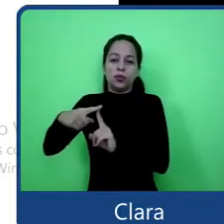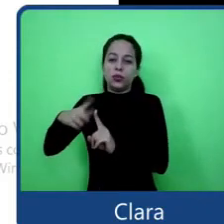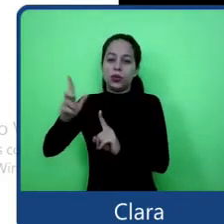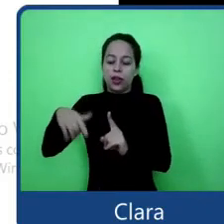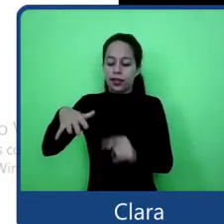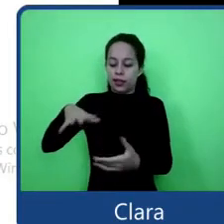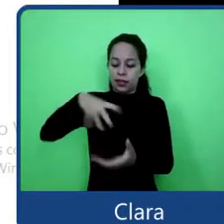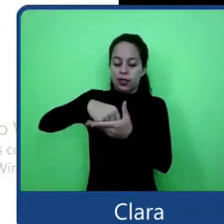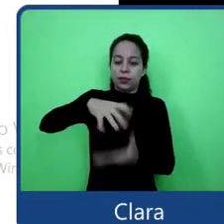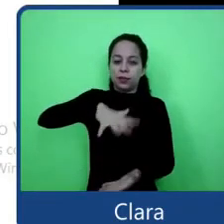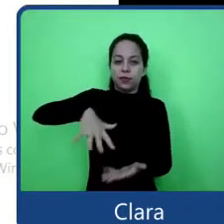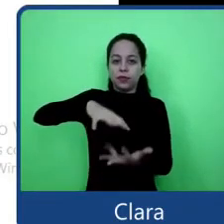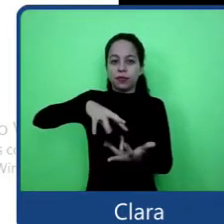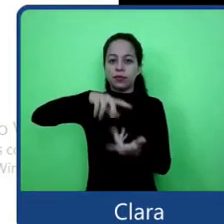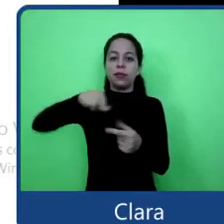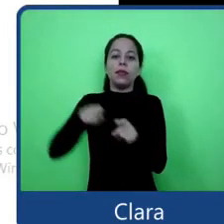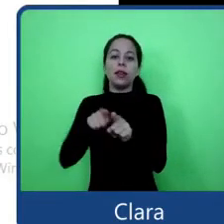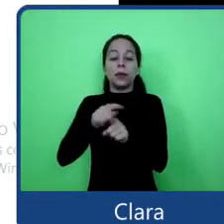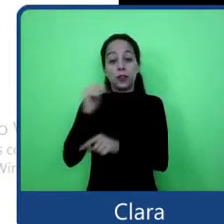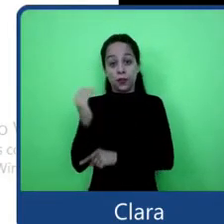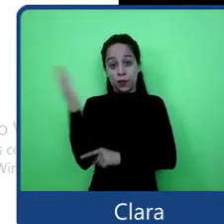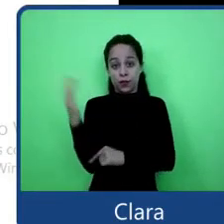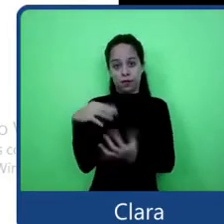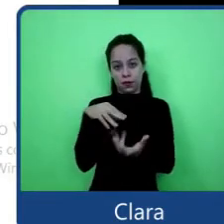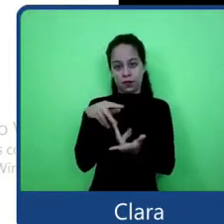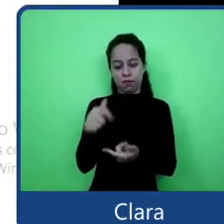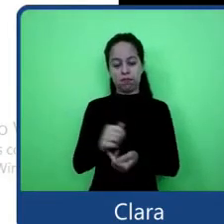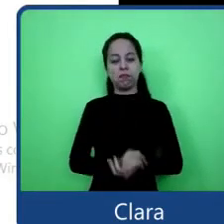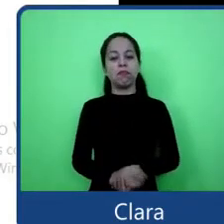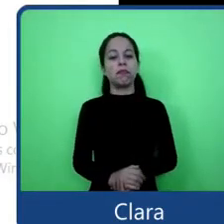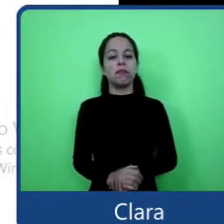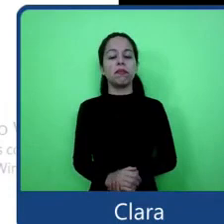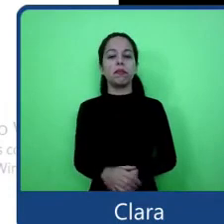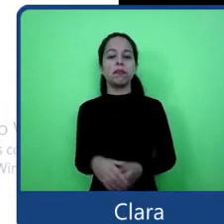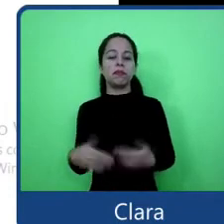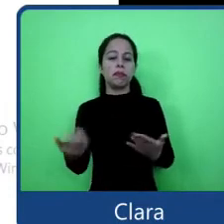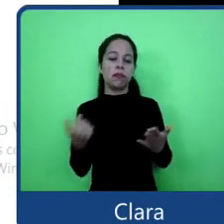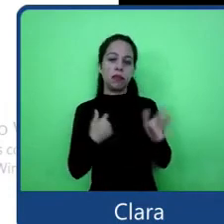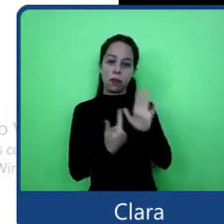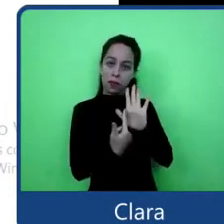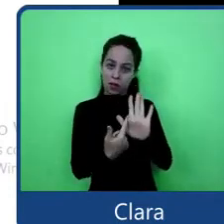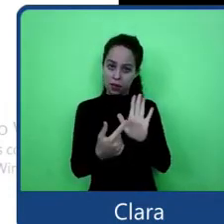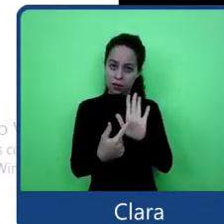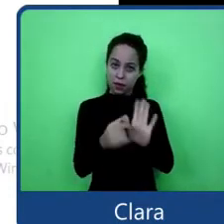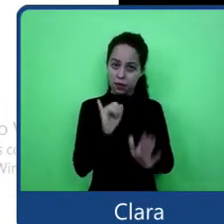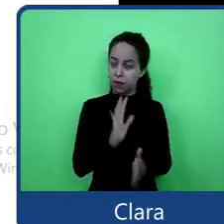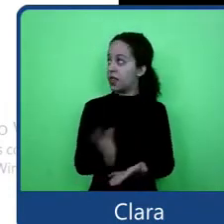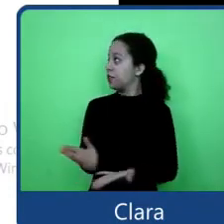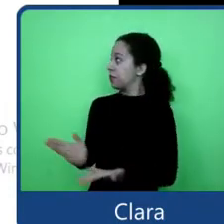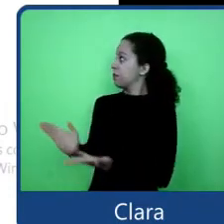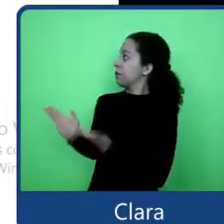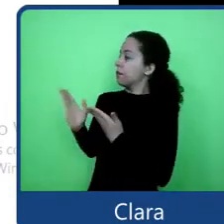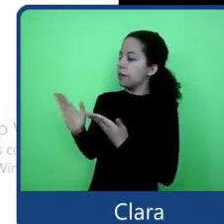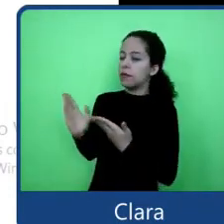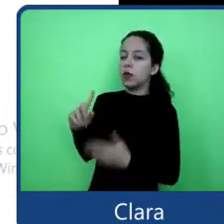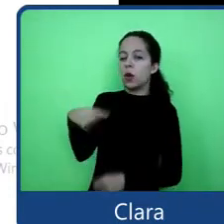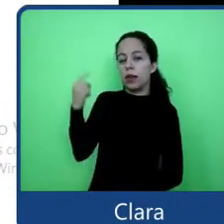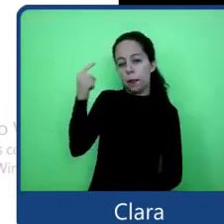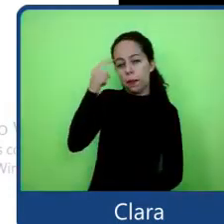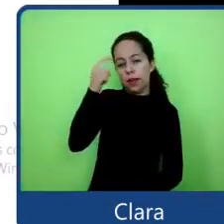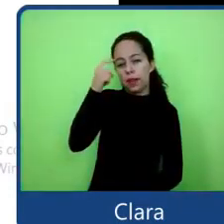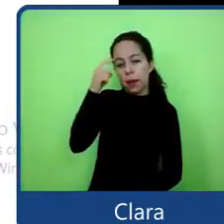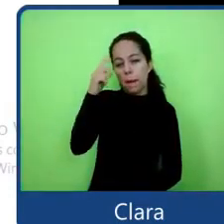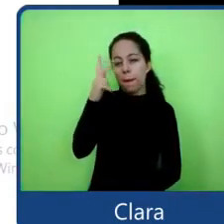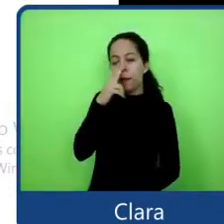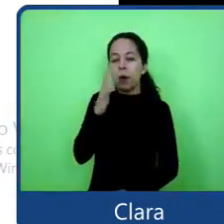na atmosfera. Então eu coloquei aqui essa imagem para a gente pensar nesse equilíbrio, né? Um jogo de palitos,